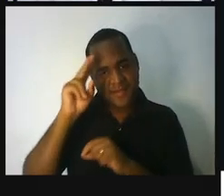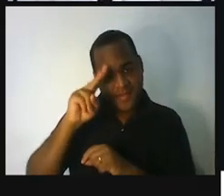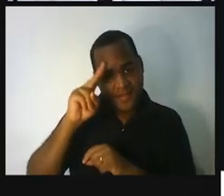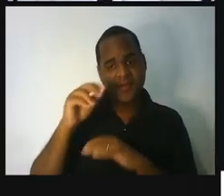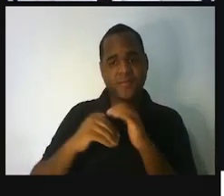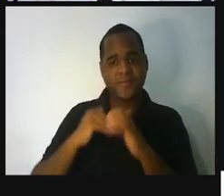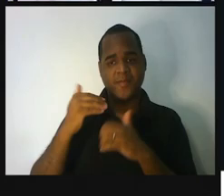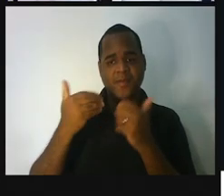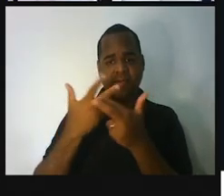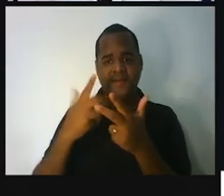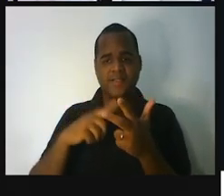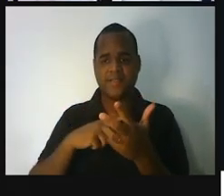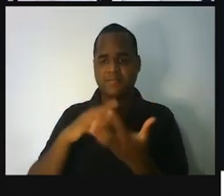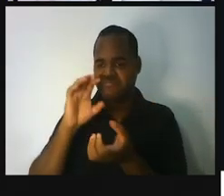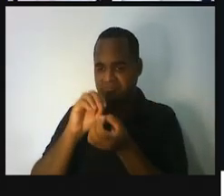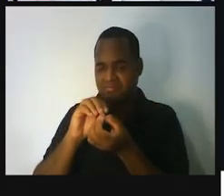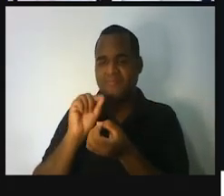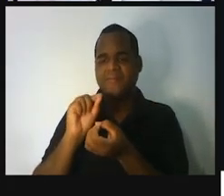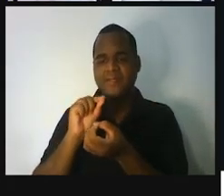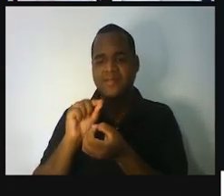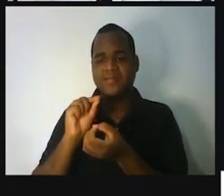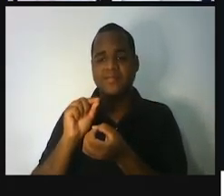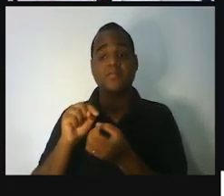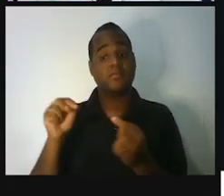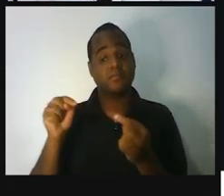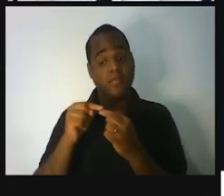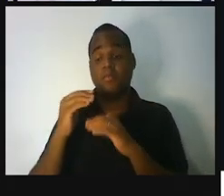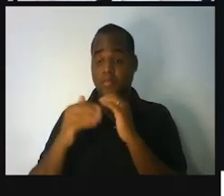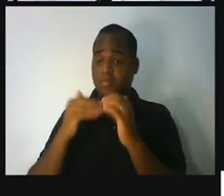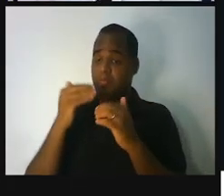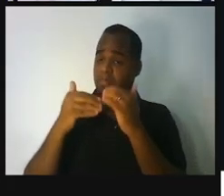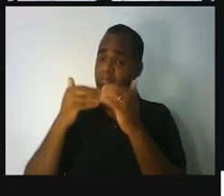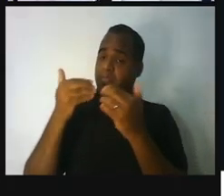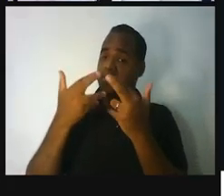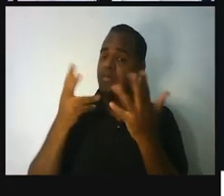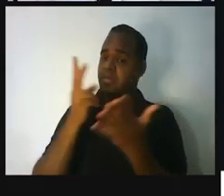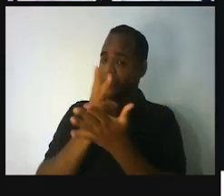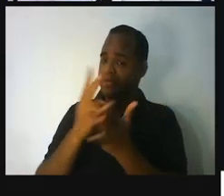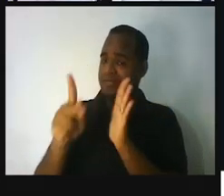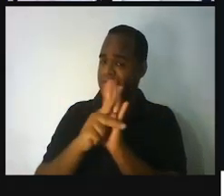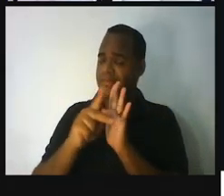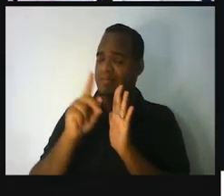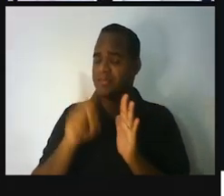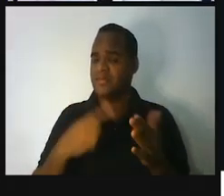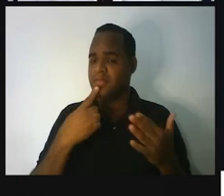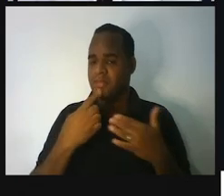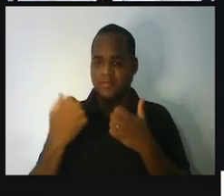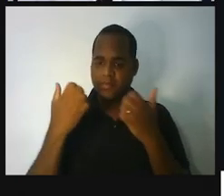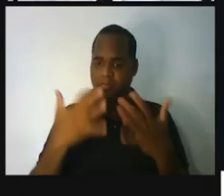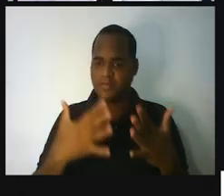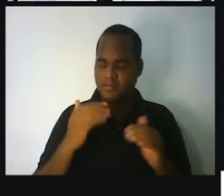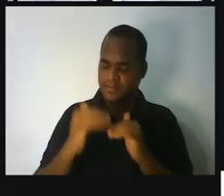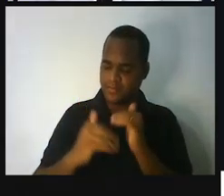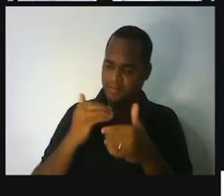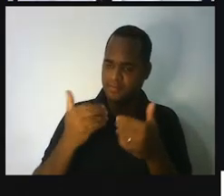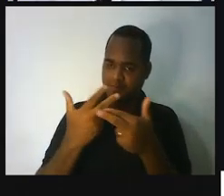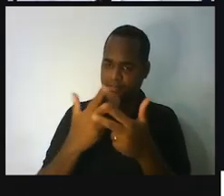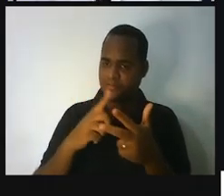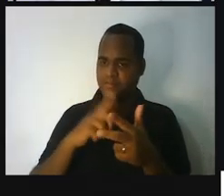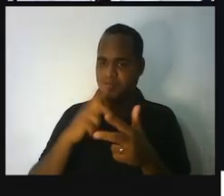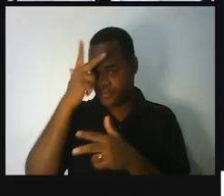de contagem? Pois bem. Tudo isso fez e ainda faz parte do processo de evolução da